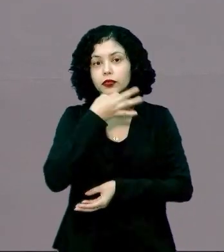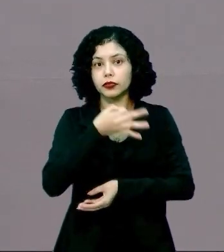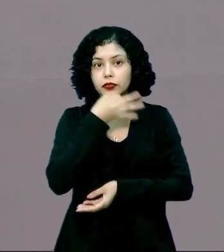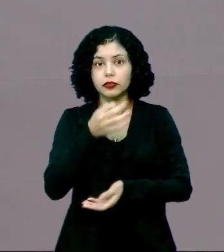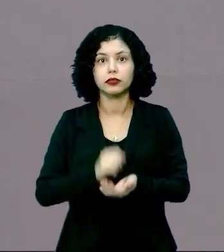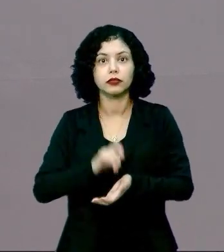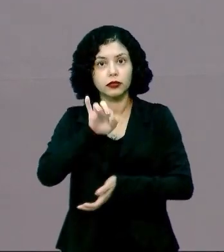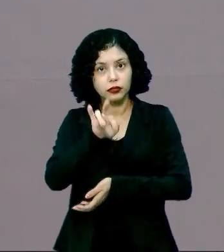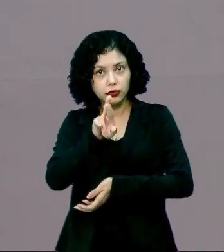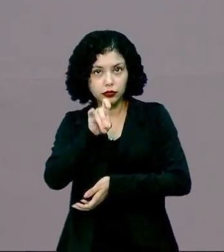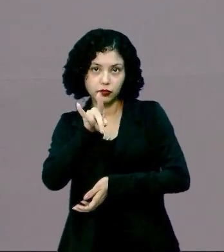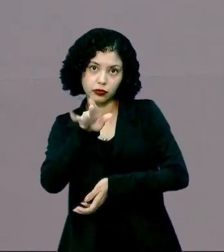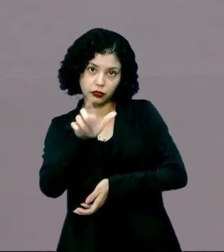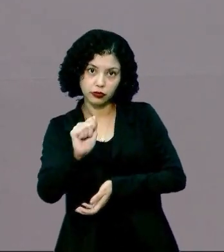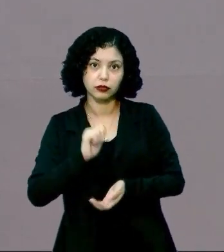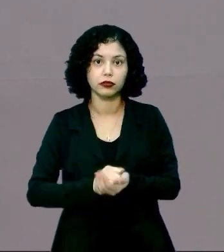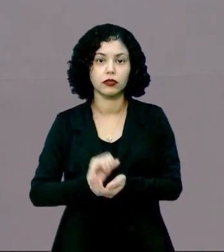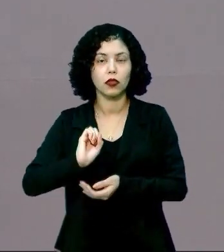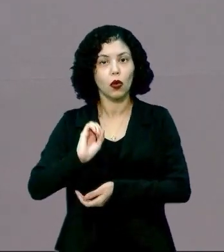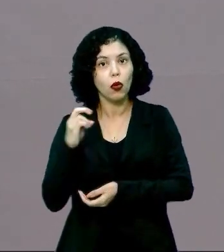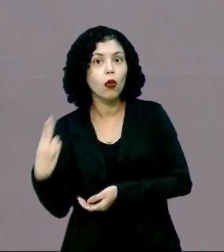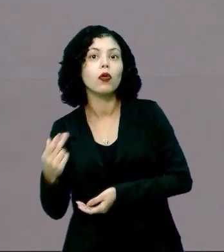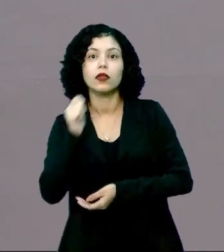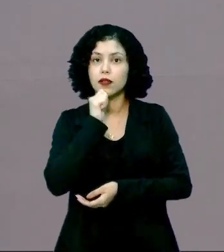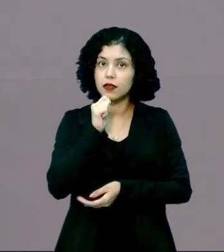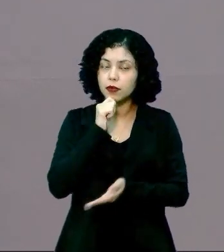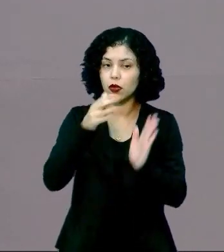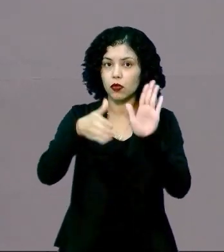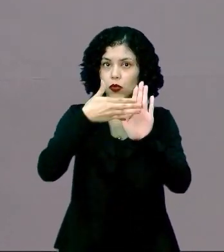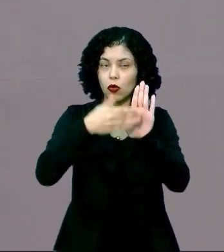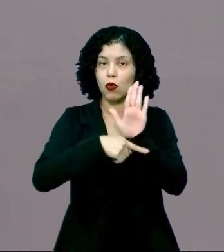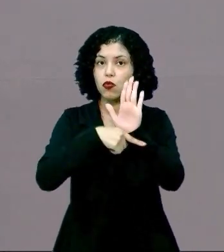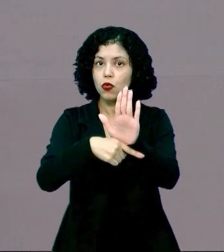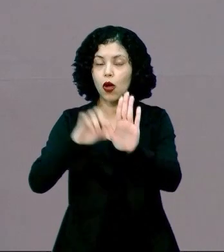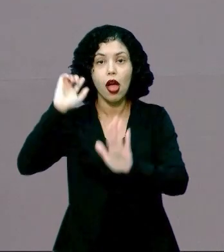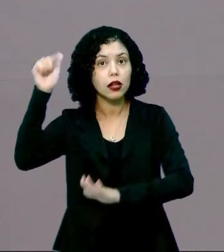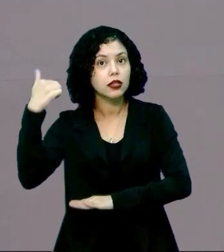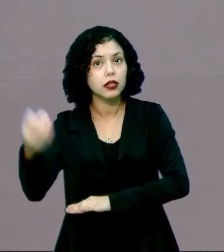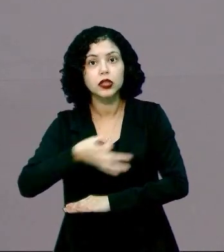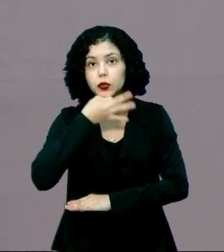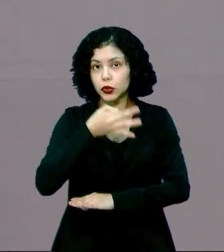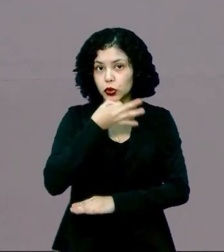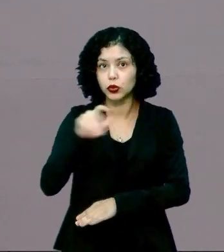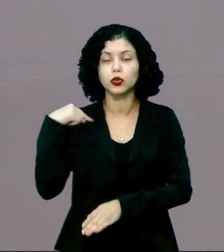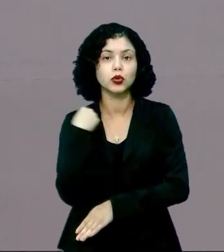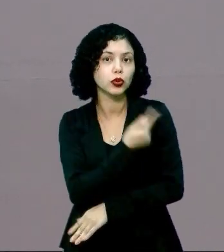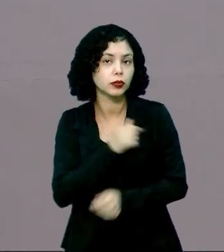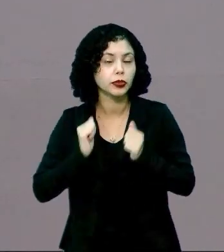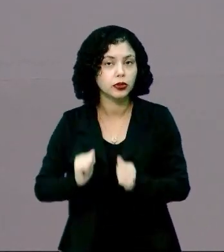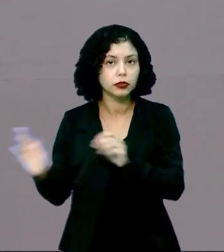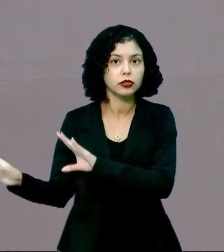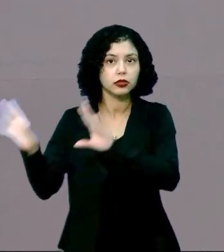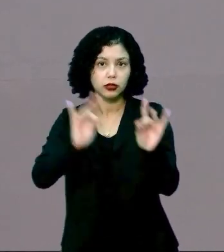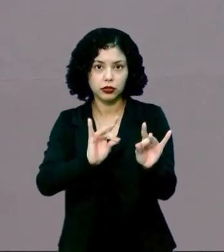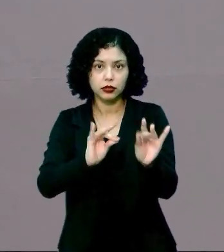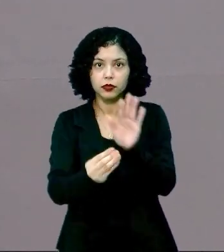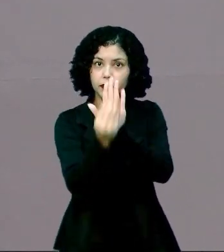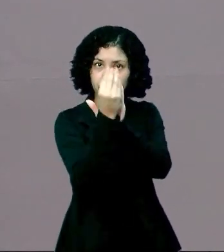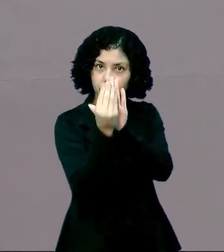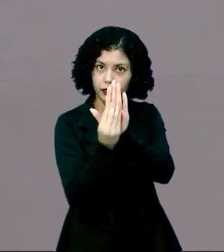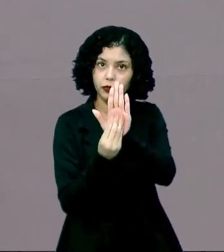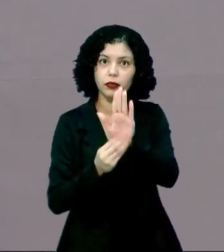de evidências ou por comprovação, que seriam aqueles argumentos em que nós podemos trazer